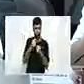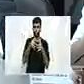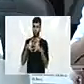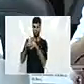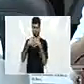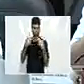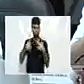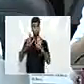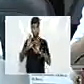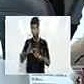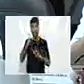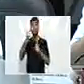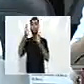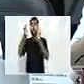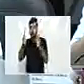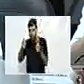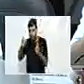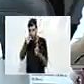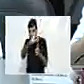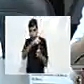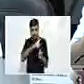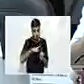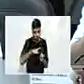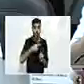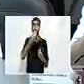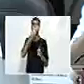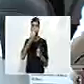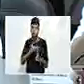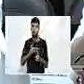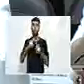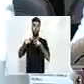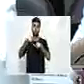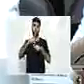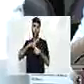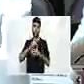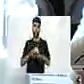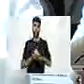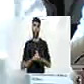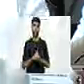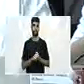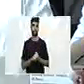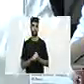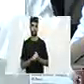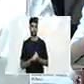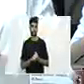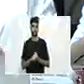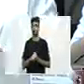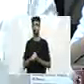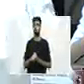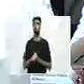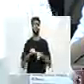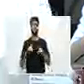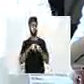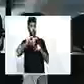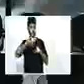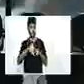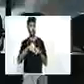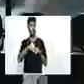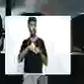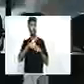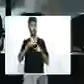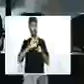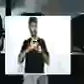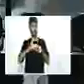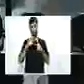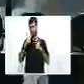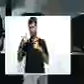estão lá onde eles estão o que eles passam fazem muito bem eu vou aproveitar a última fala é a minha não